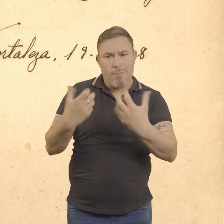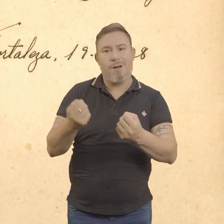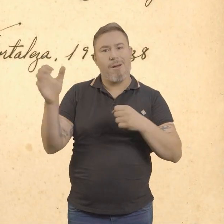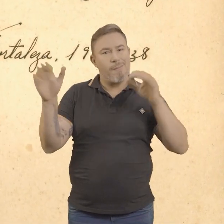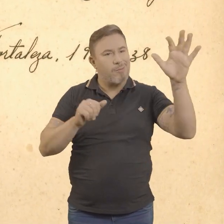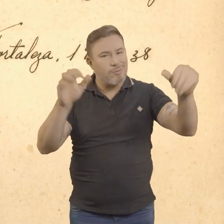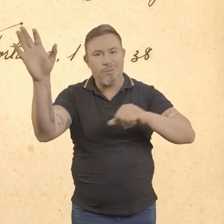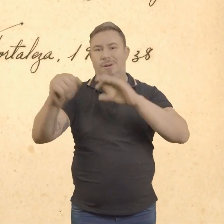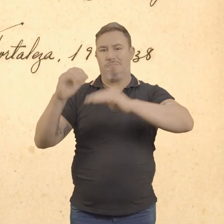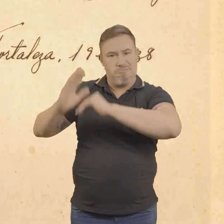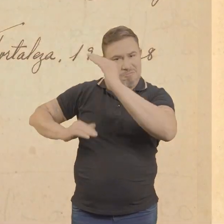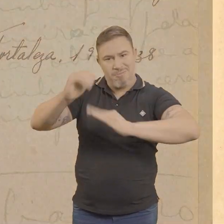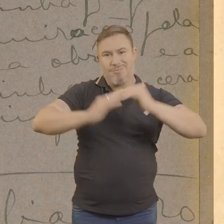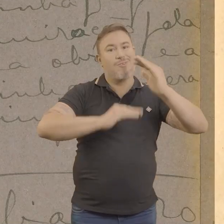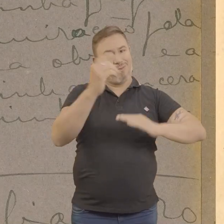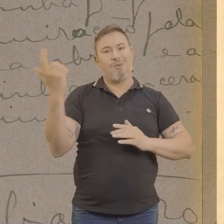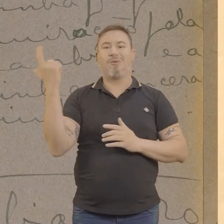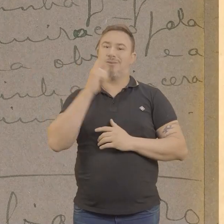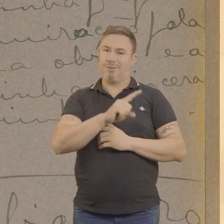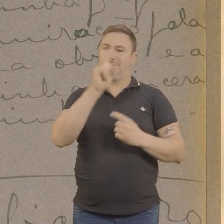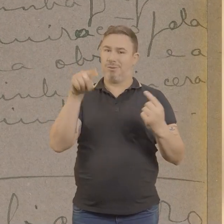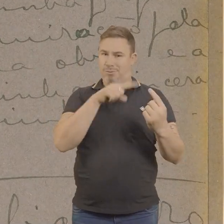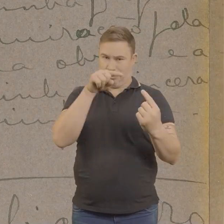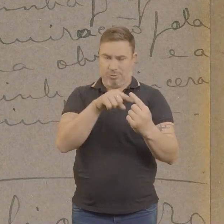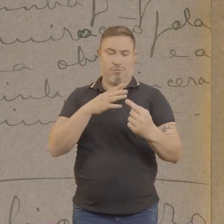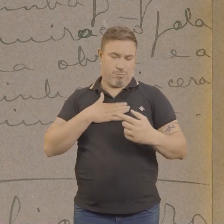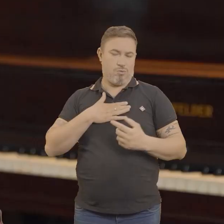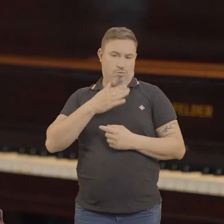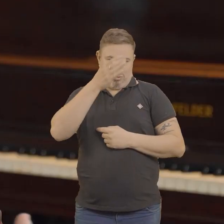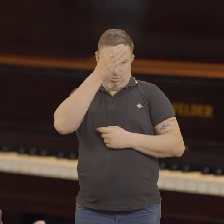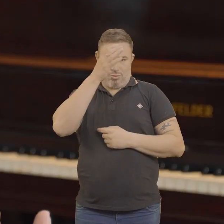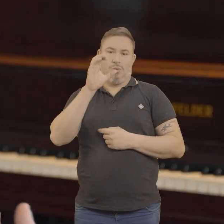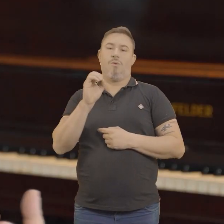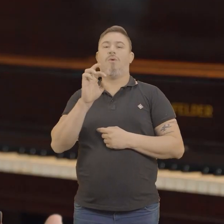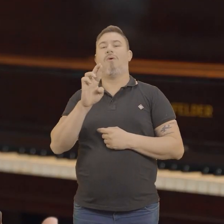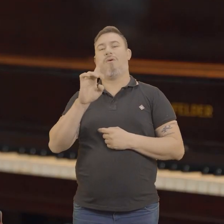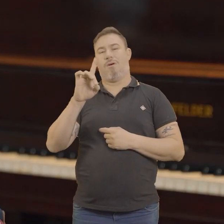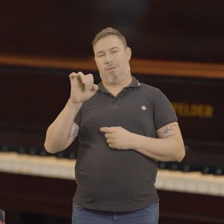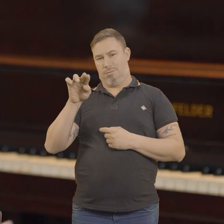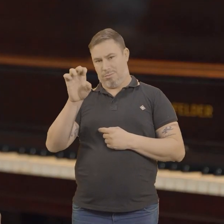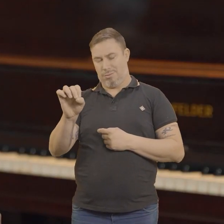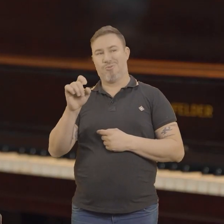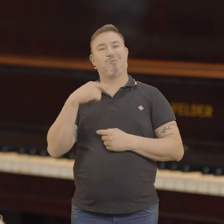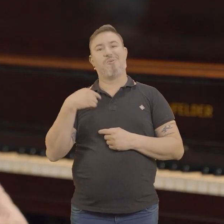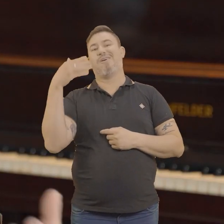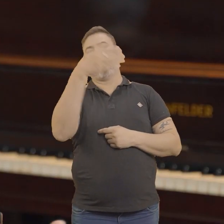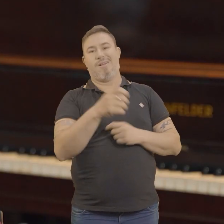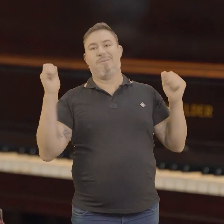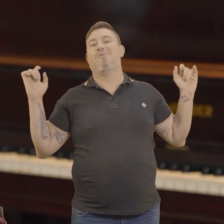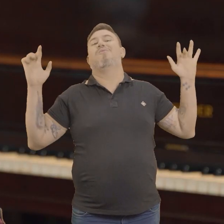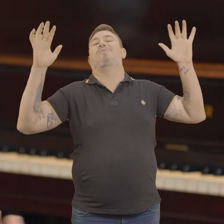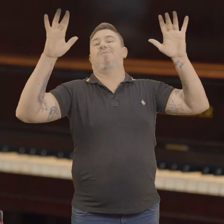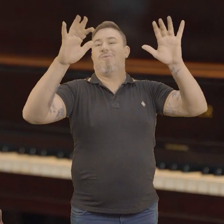né, e vai alcançar esse objetivo. Meu tio Orlando, ele até me levava para o aeroporto para eu